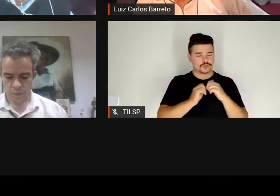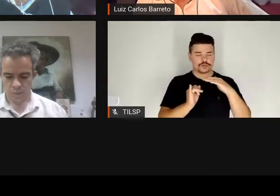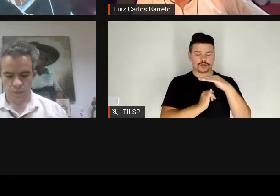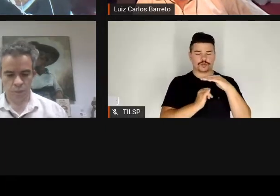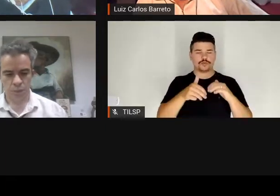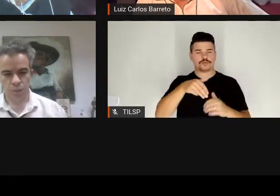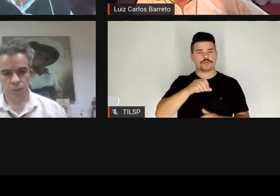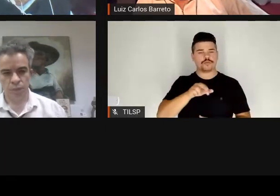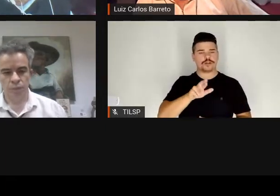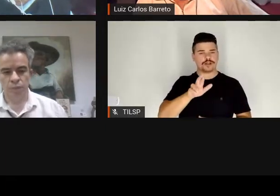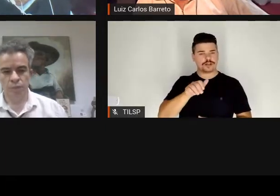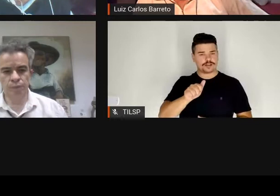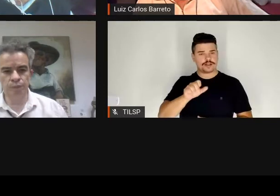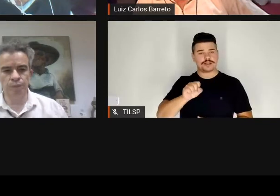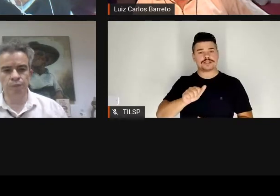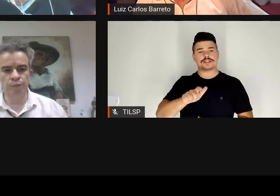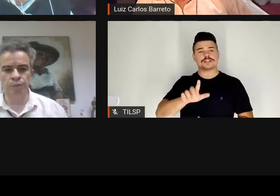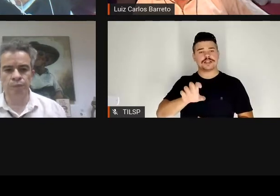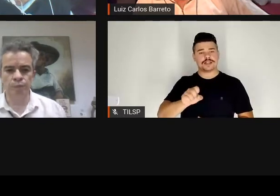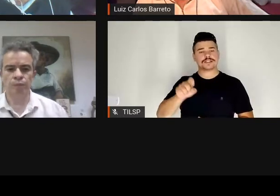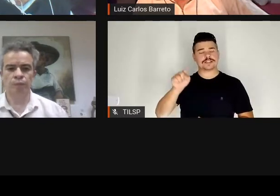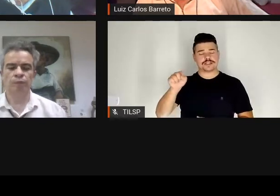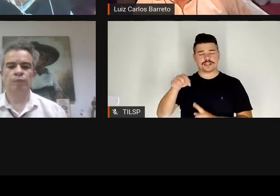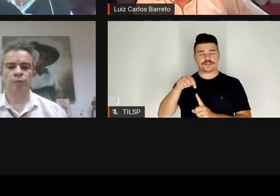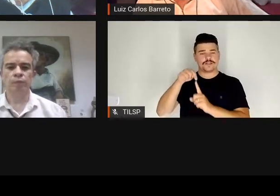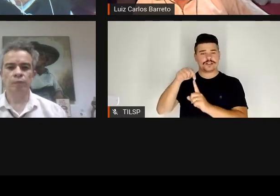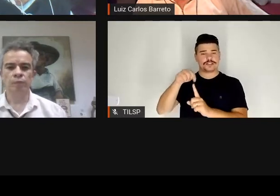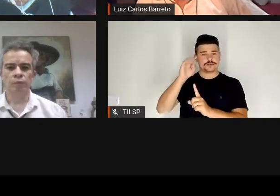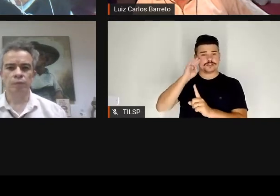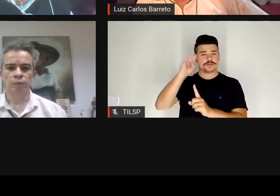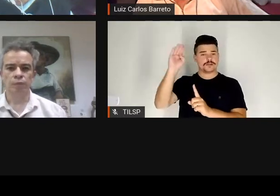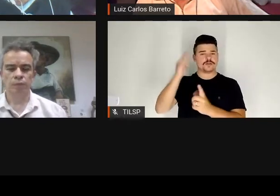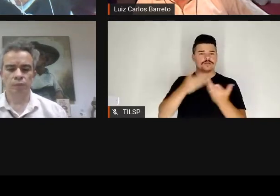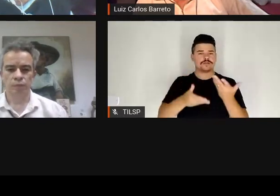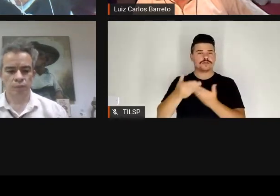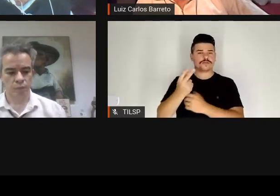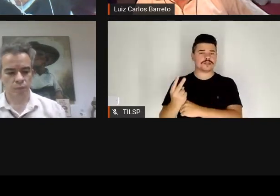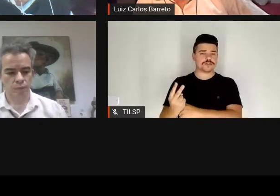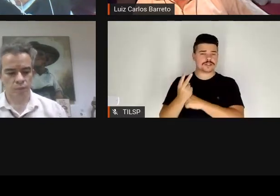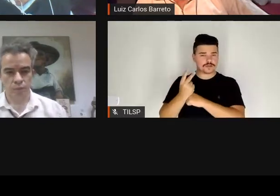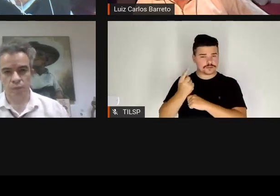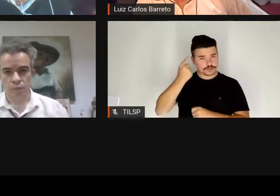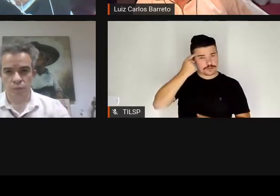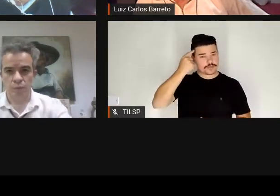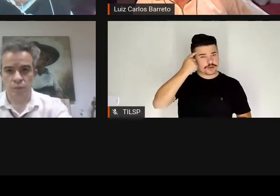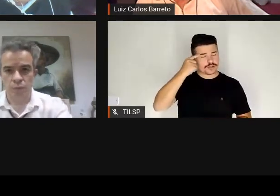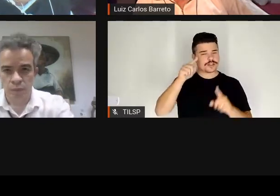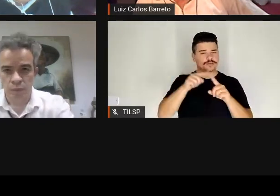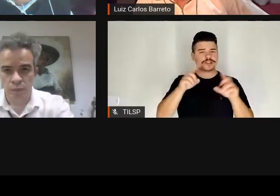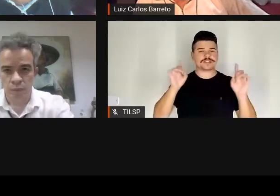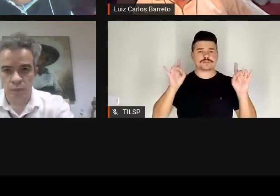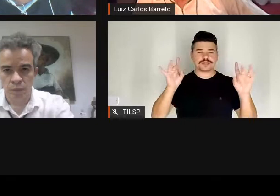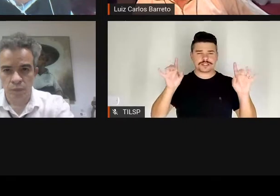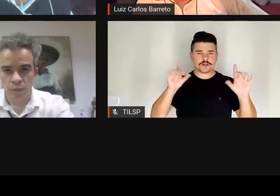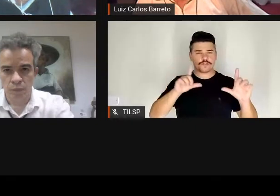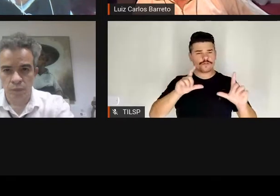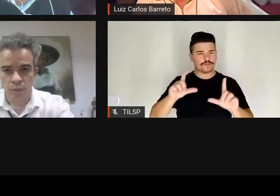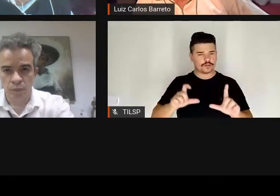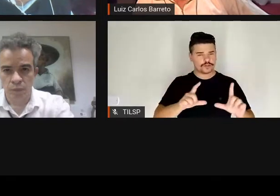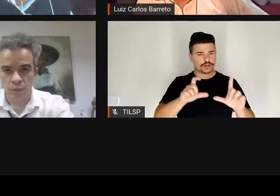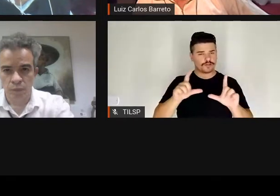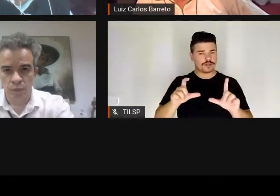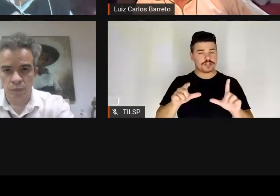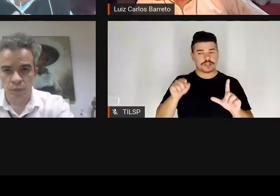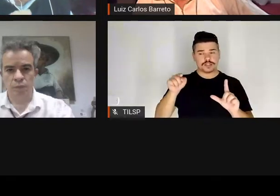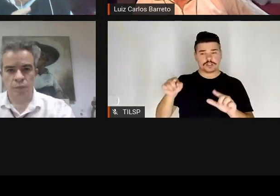é, como se sabe, uma referência nacional e internacional de preservação da memória, em especial da fotografia, mas não